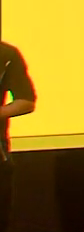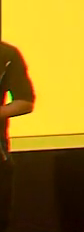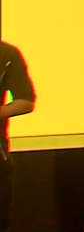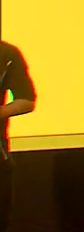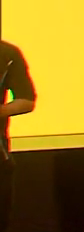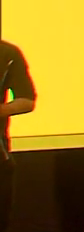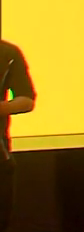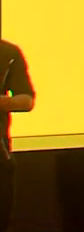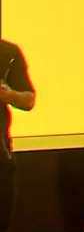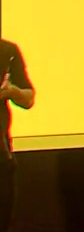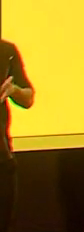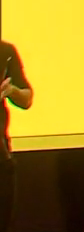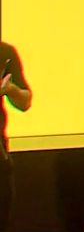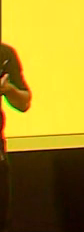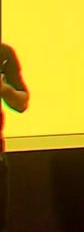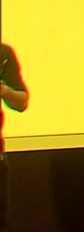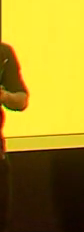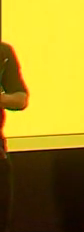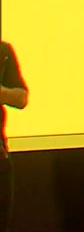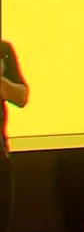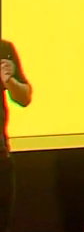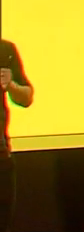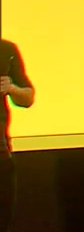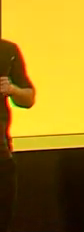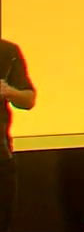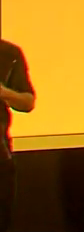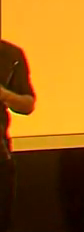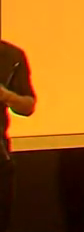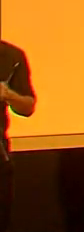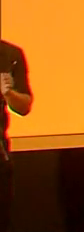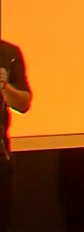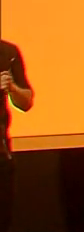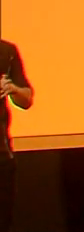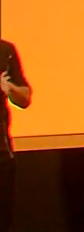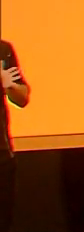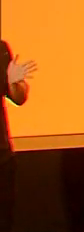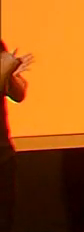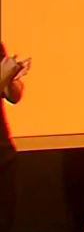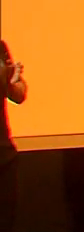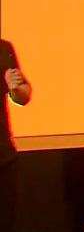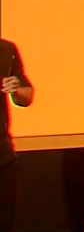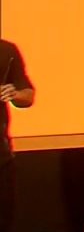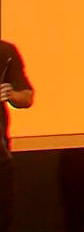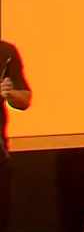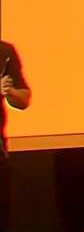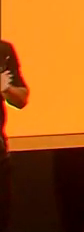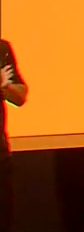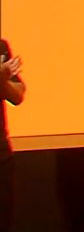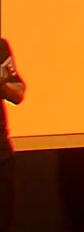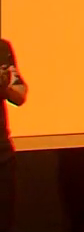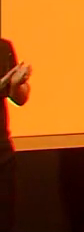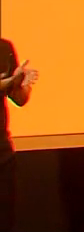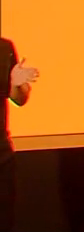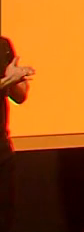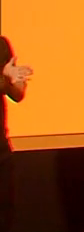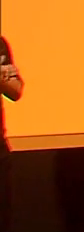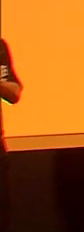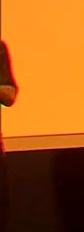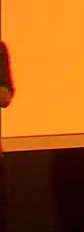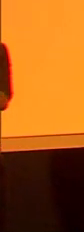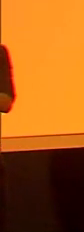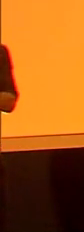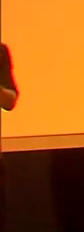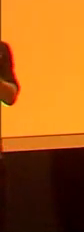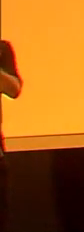tentar tirar principalmente os aplicativos que estão utilizando da nossa marca e do nosso nome, e muitas vezes enganando